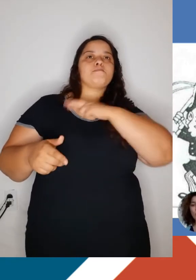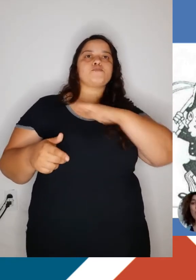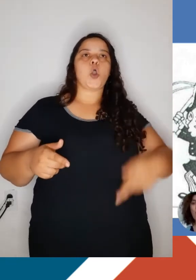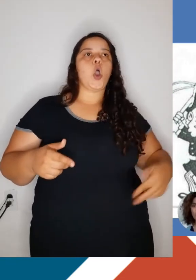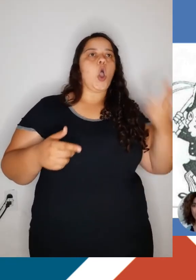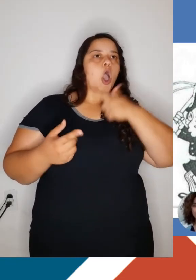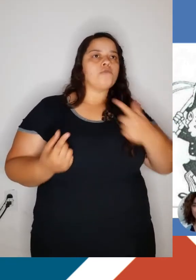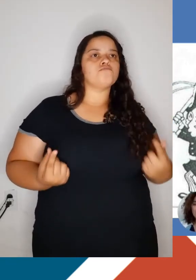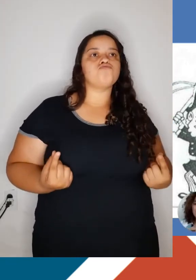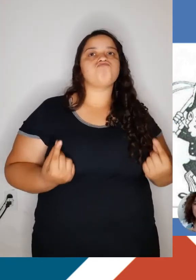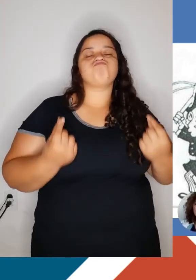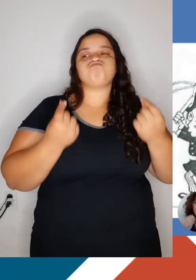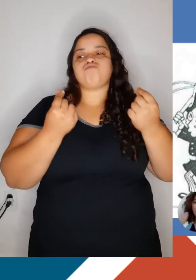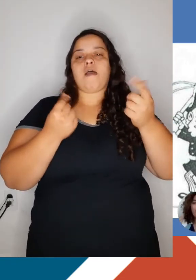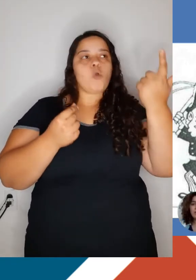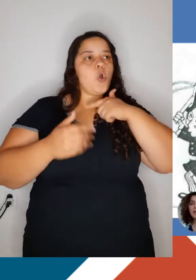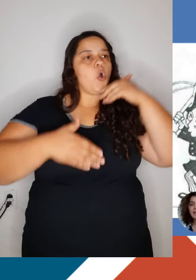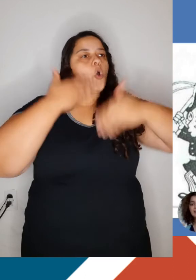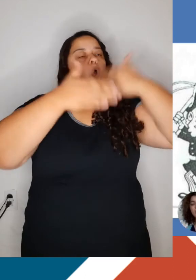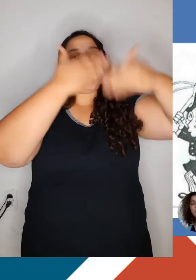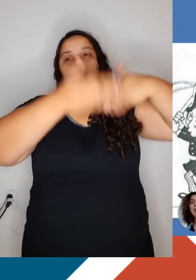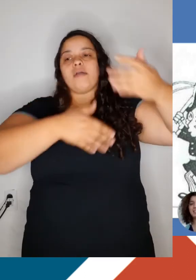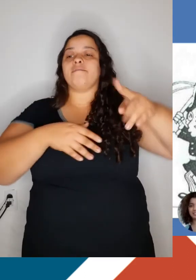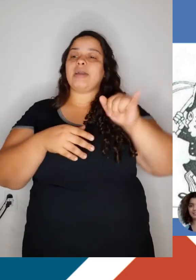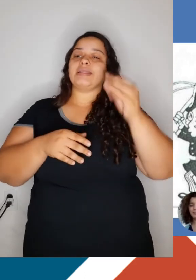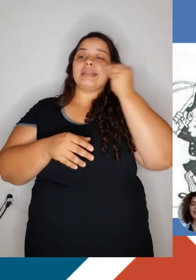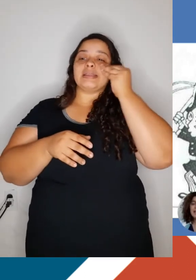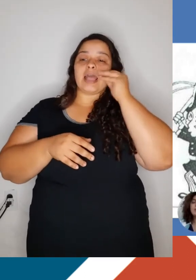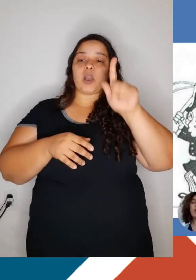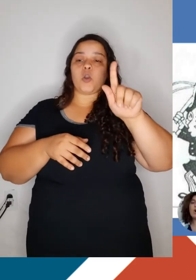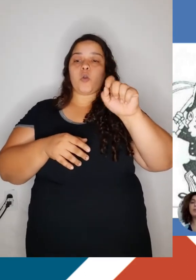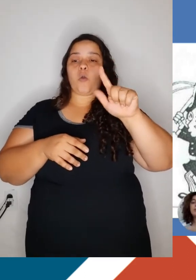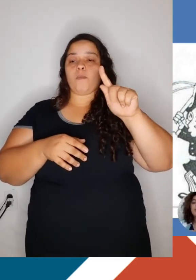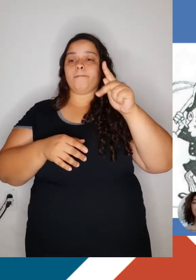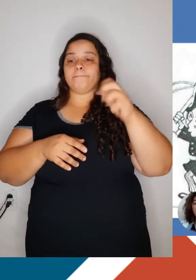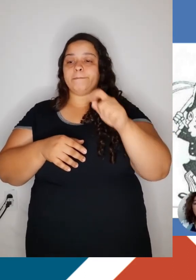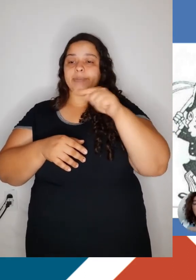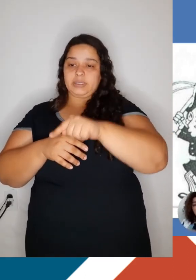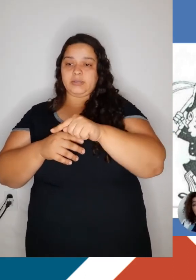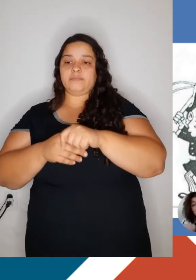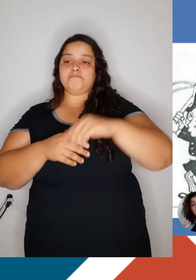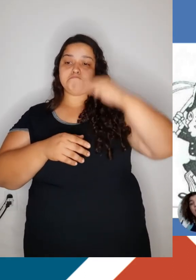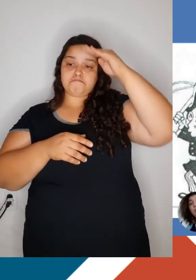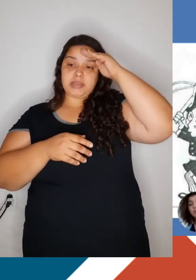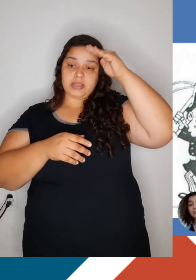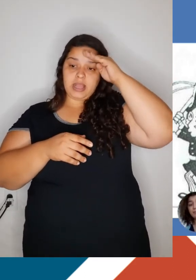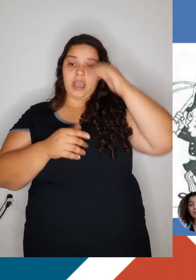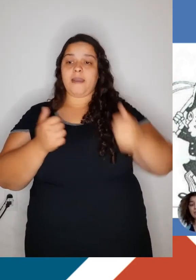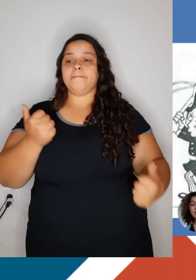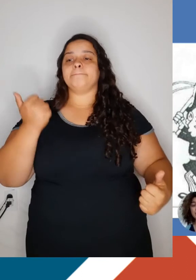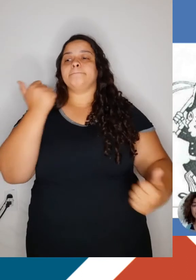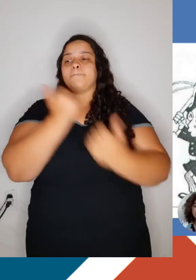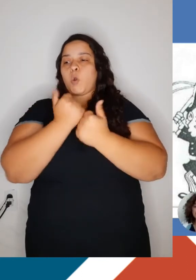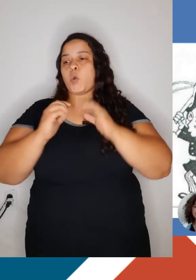organizam um golpe para depor essa monarquia. Esse golpe teve apoio a determinados setores